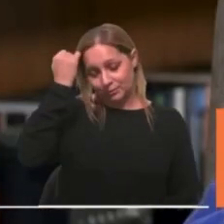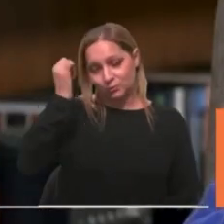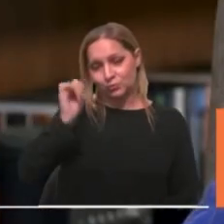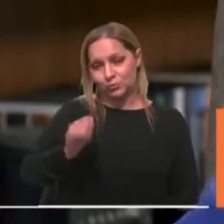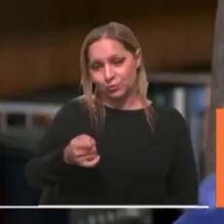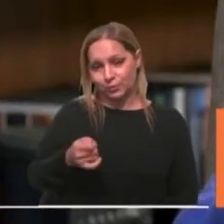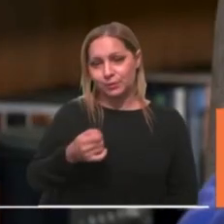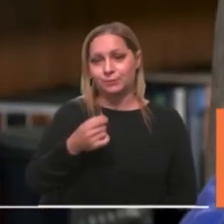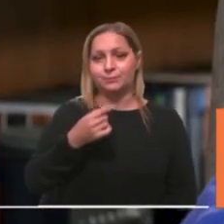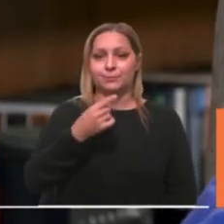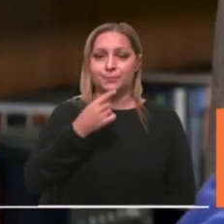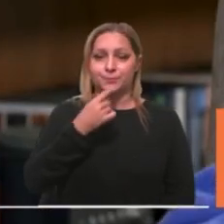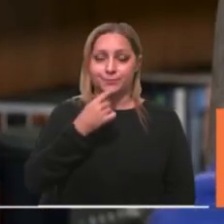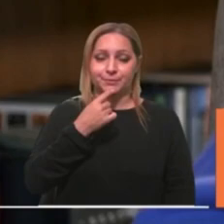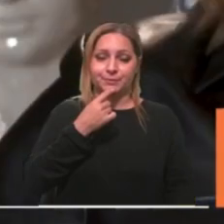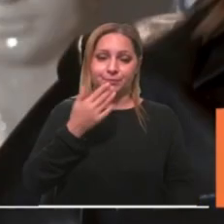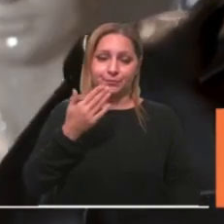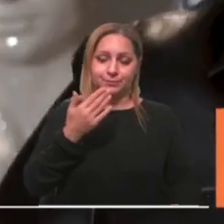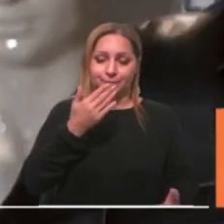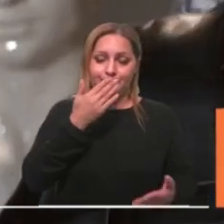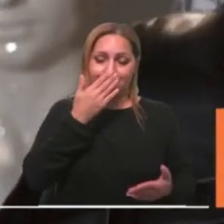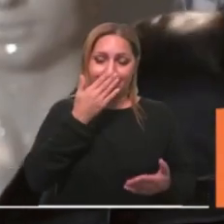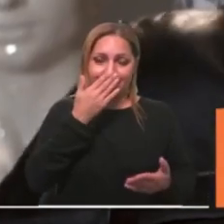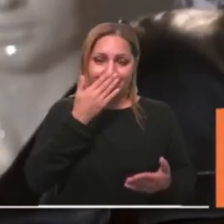da do absurdo dação